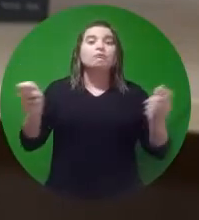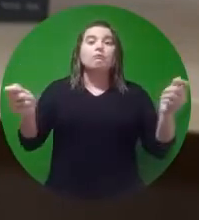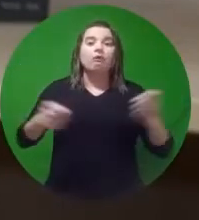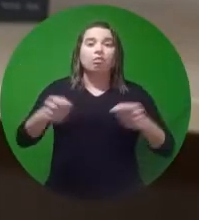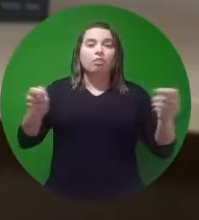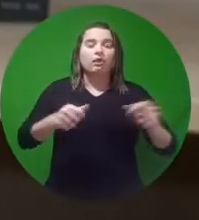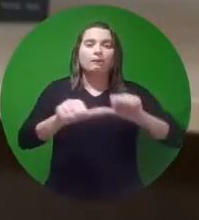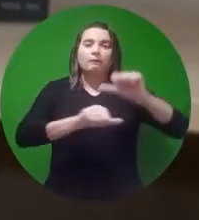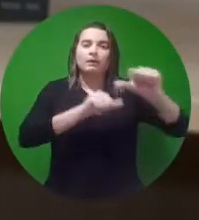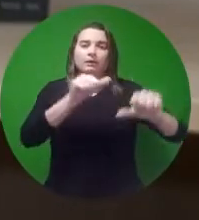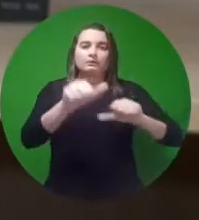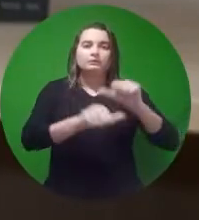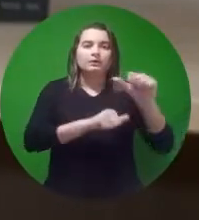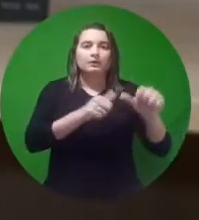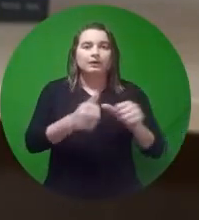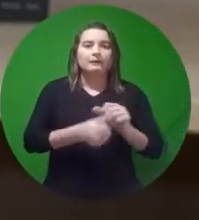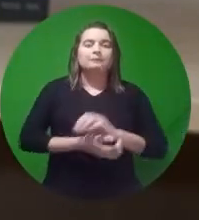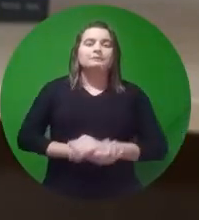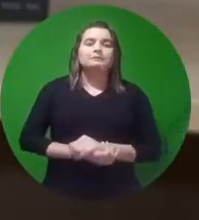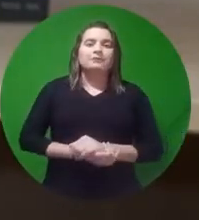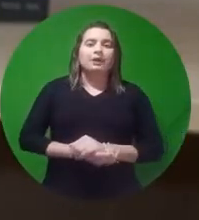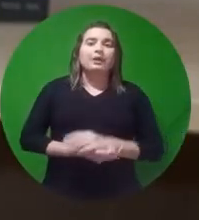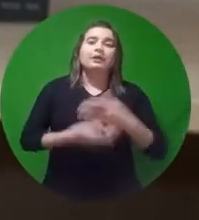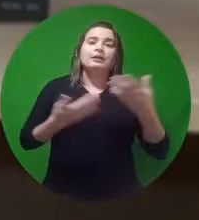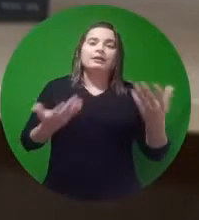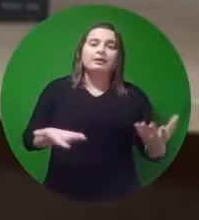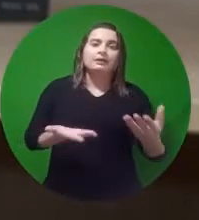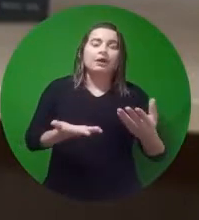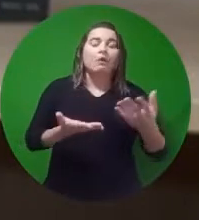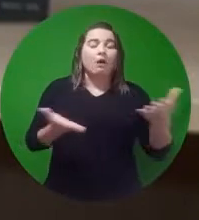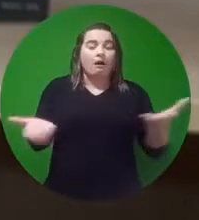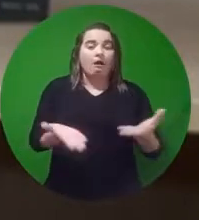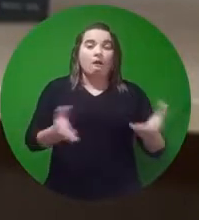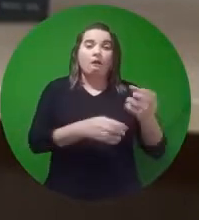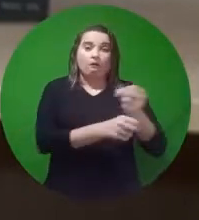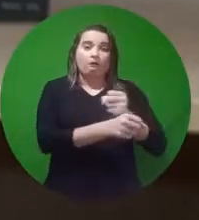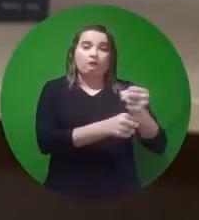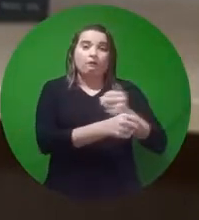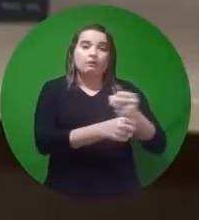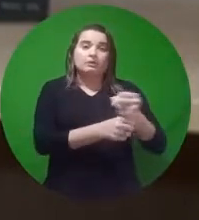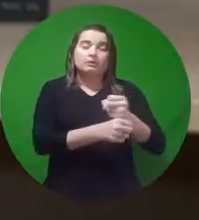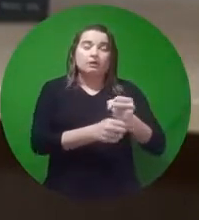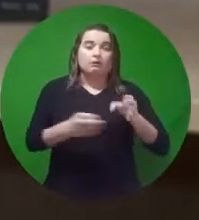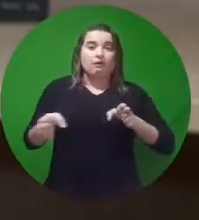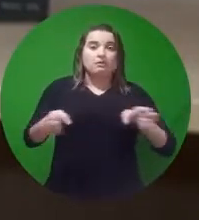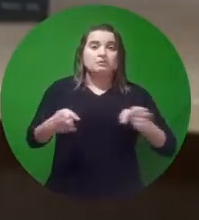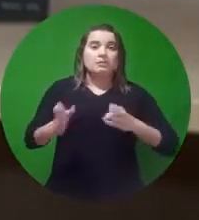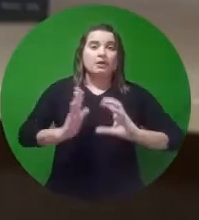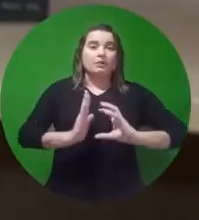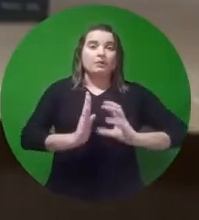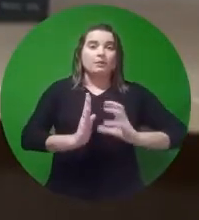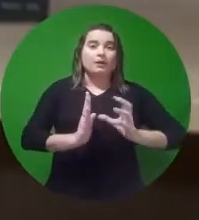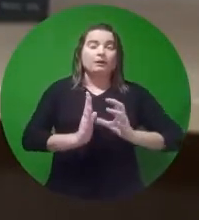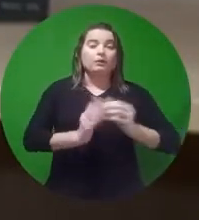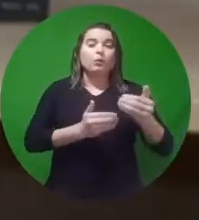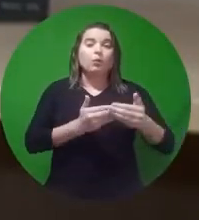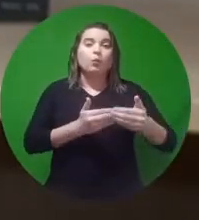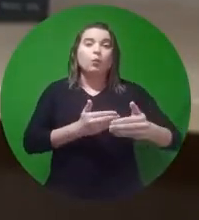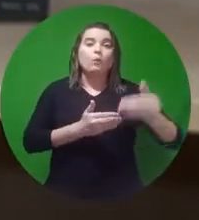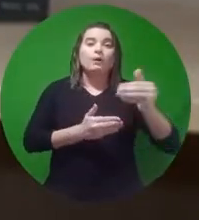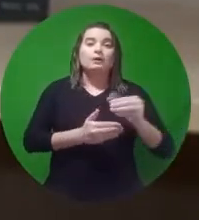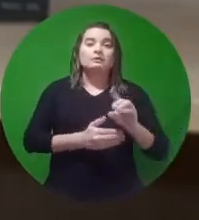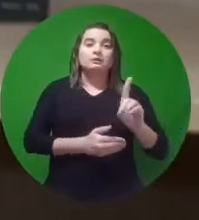antecede a última data da filiação partidária. No caso deste ano, essa janela partidária ela será do dia 3 de